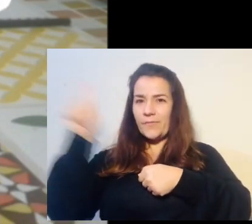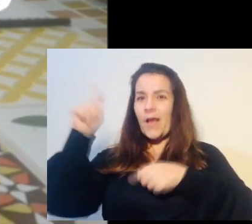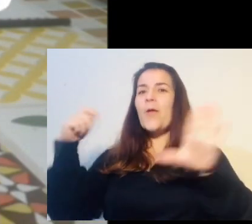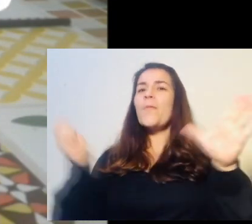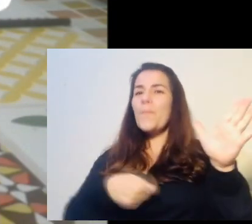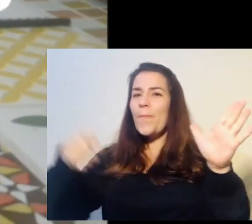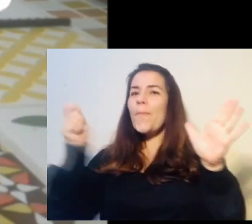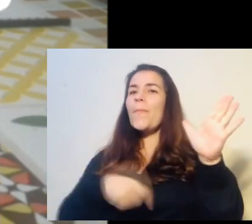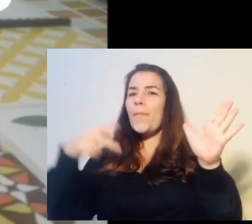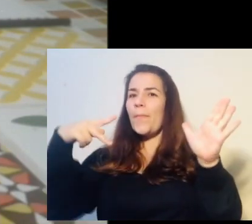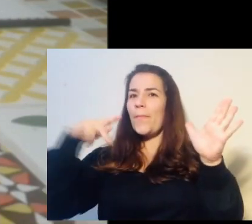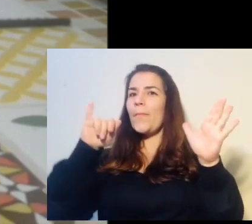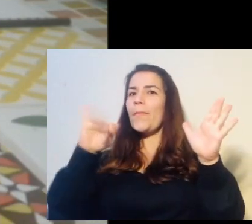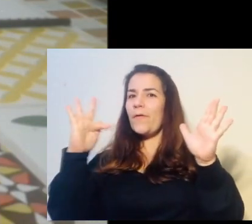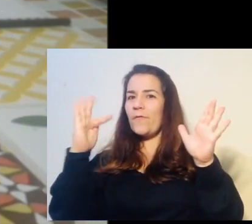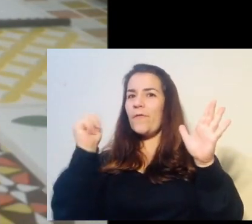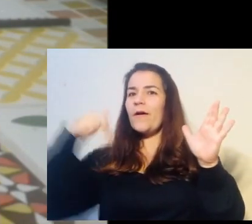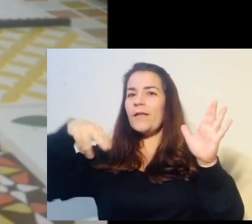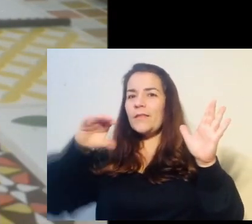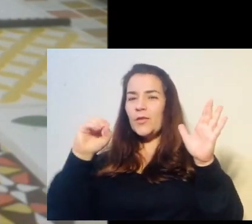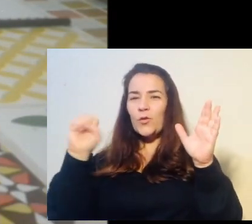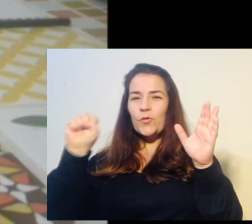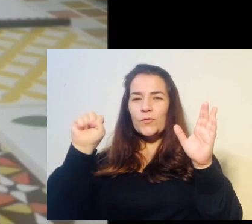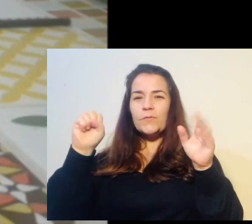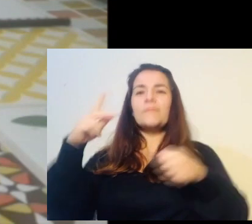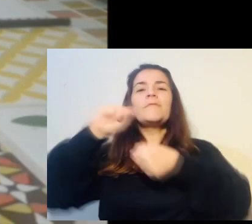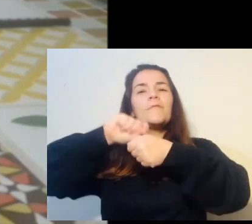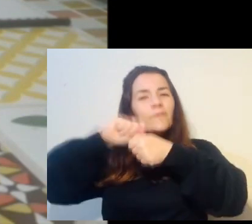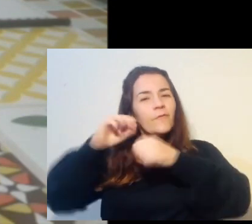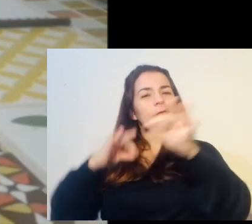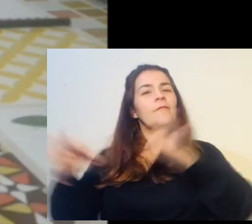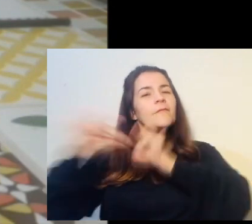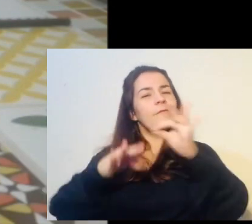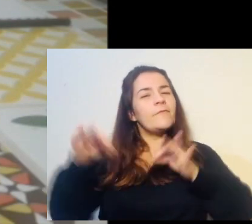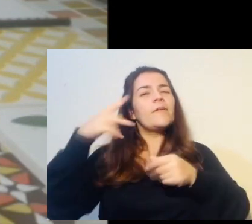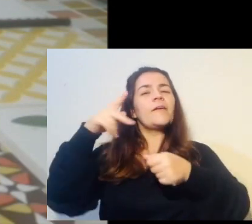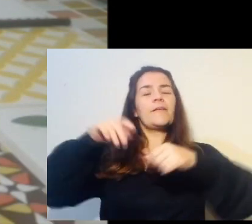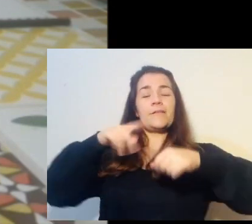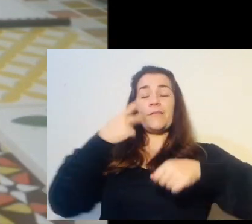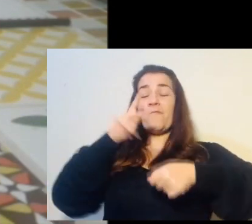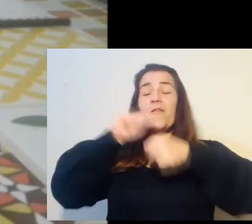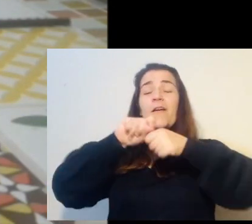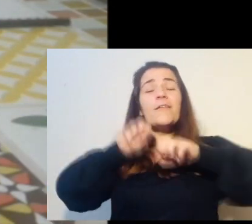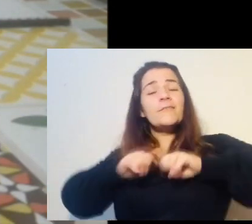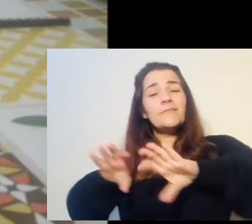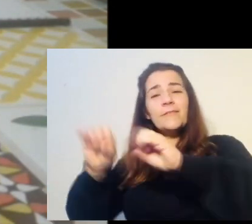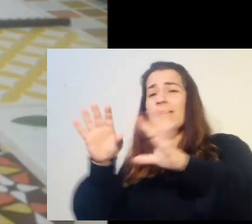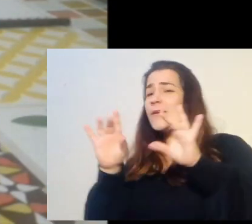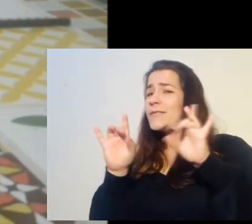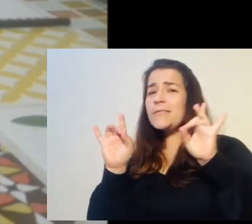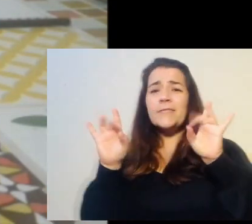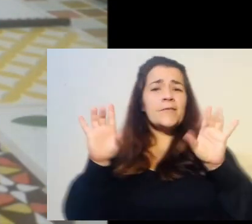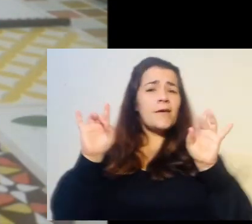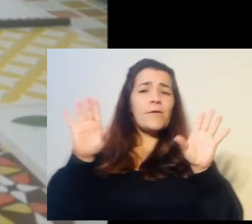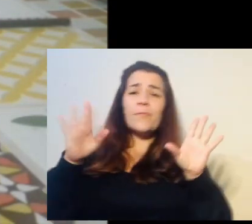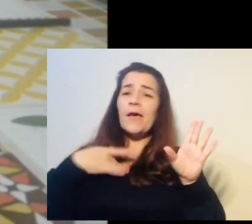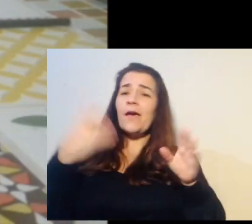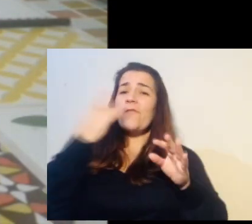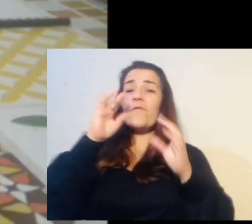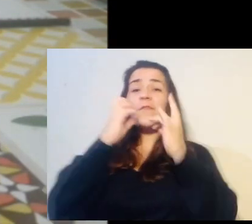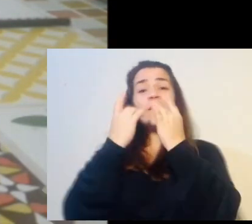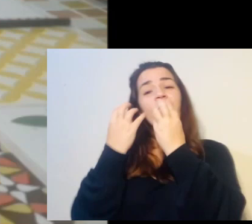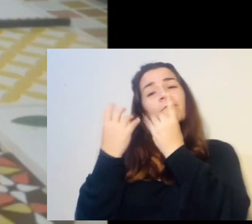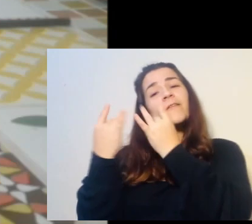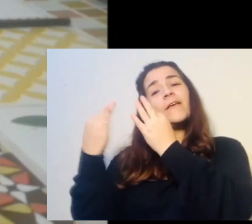pífano de Caruaru. Por ele não, né? Mas dentro de uma oficina que foi dada por ele. É um pífano muito especial. Ele já tem uma afinação que é